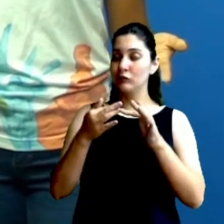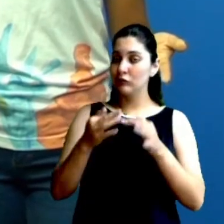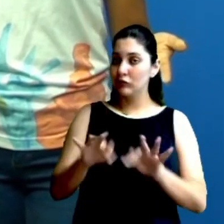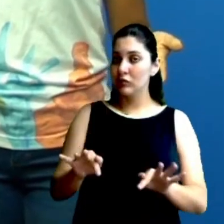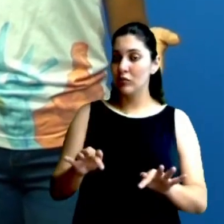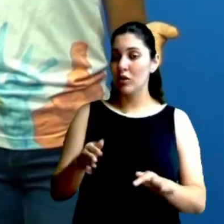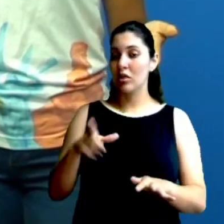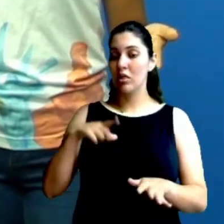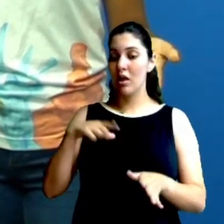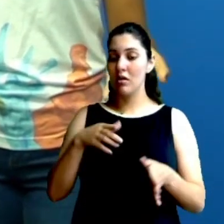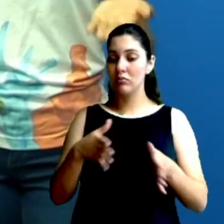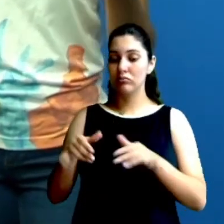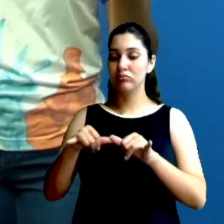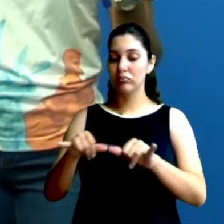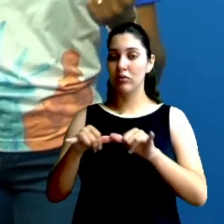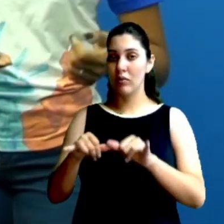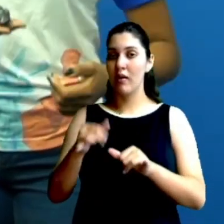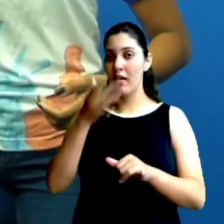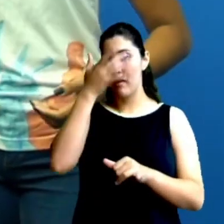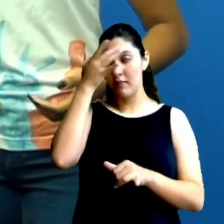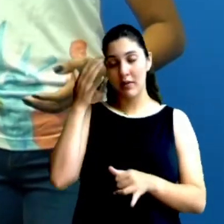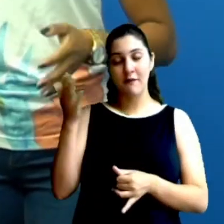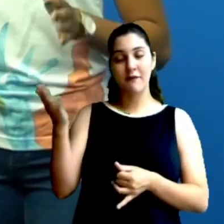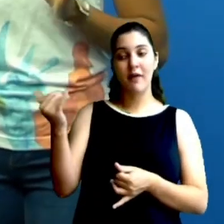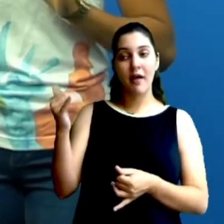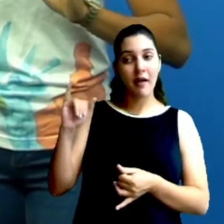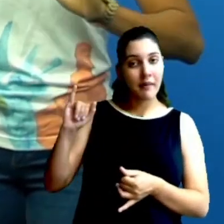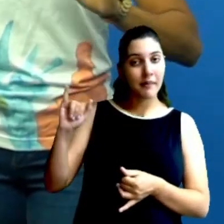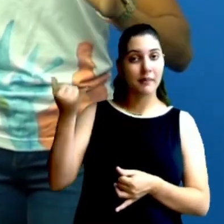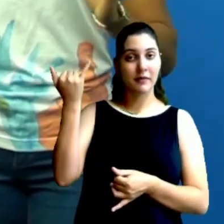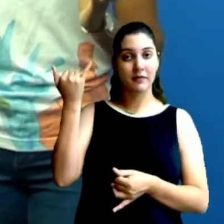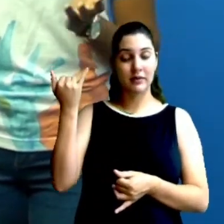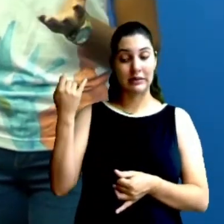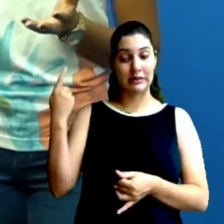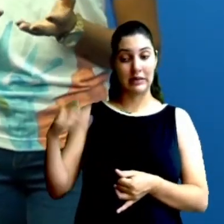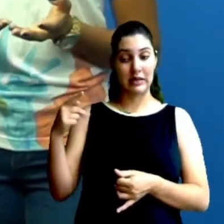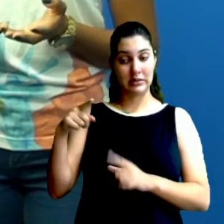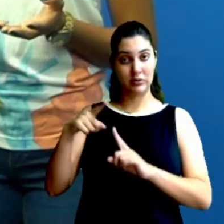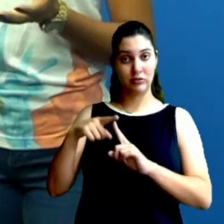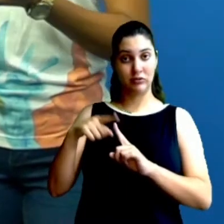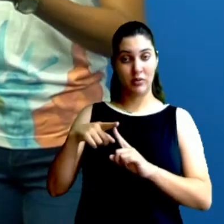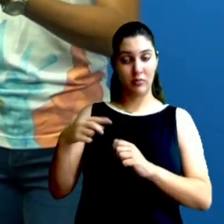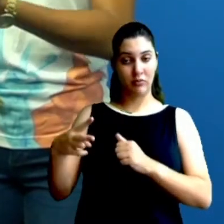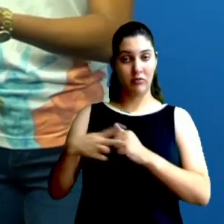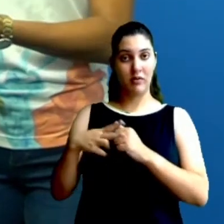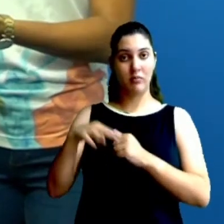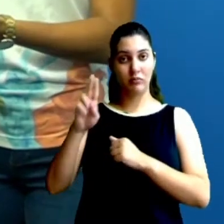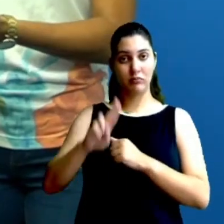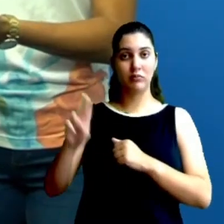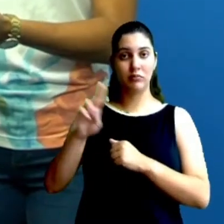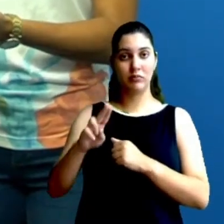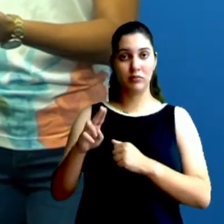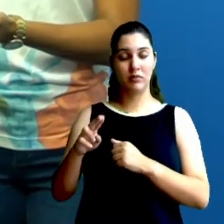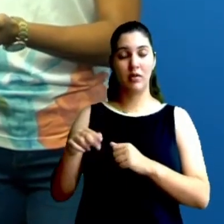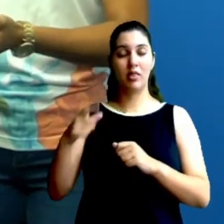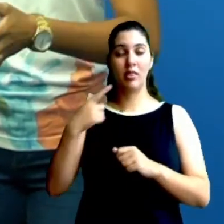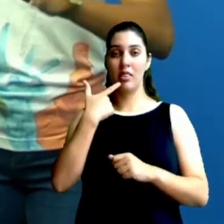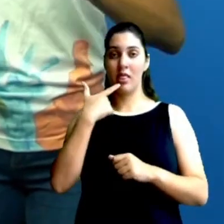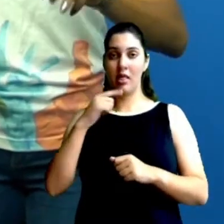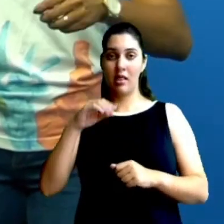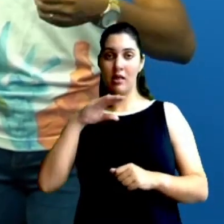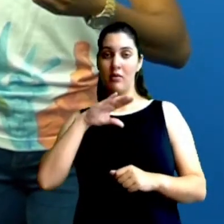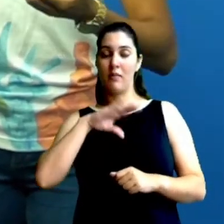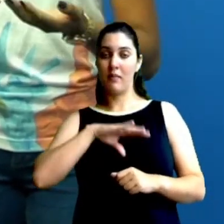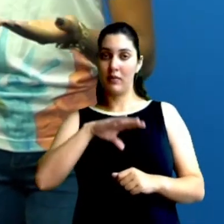por exemplo, e alguém está dizendo, venha, aproveite. Então, são esses tipos de verbo que a gente usa na língua